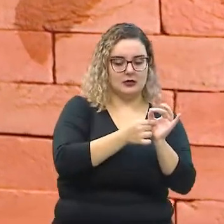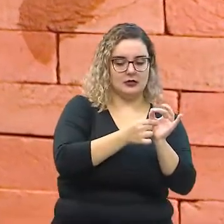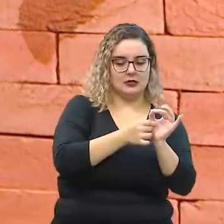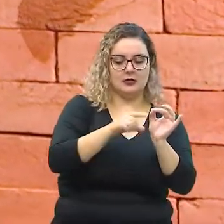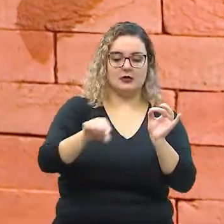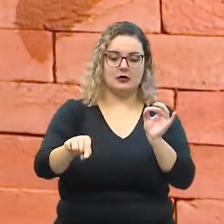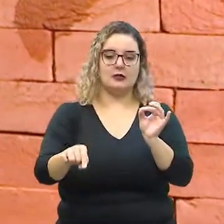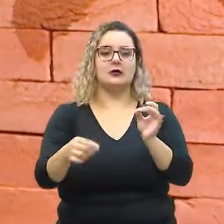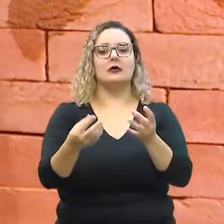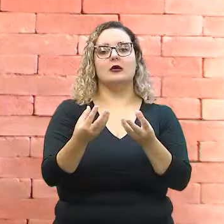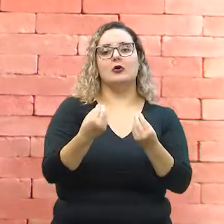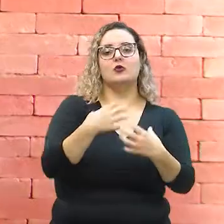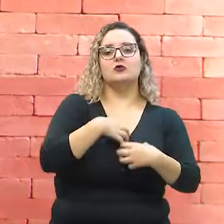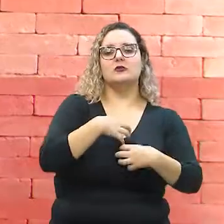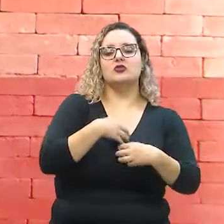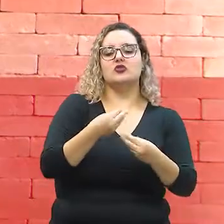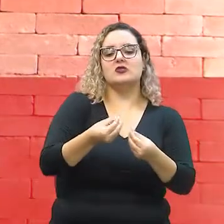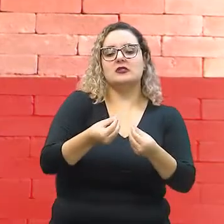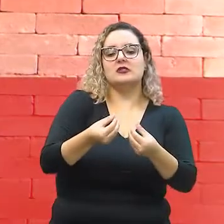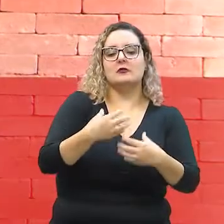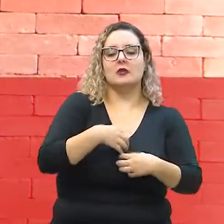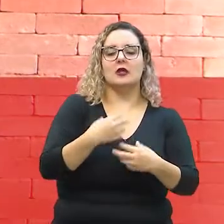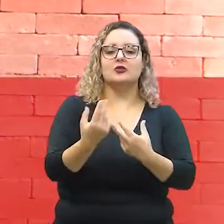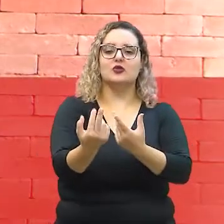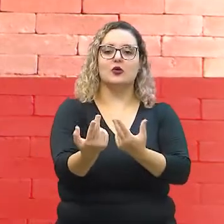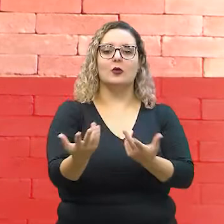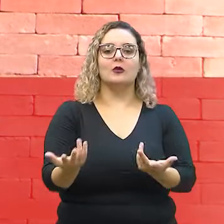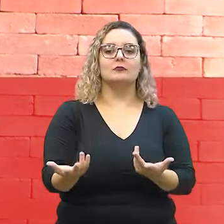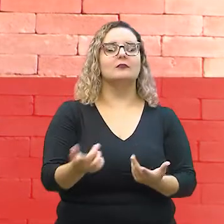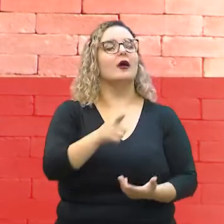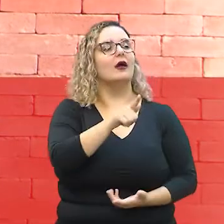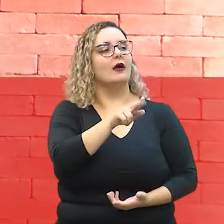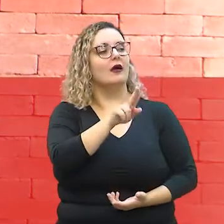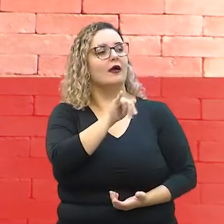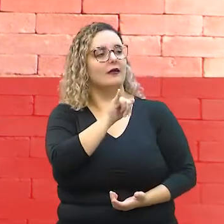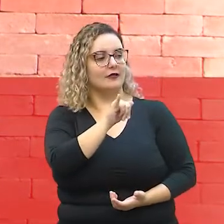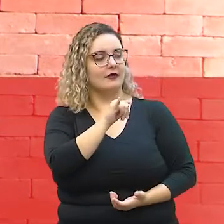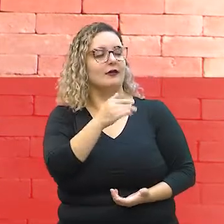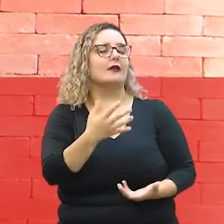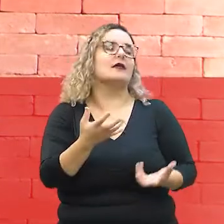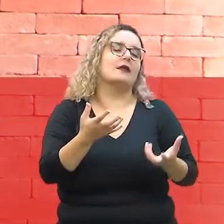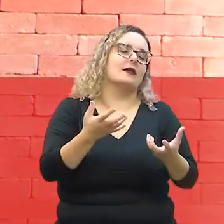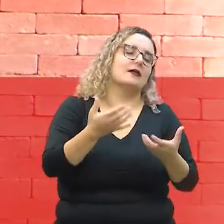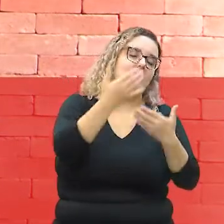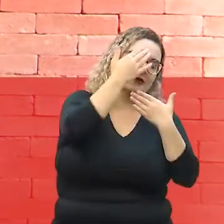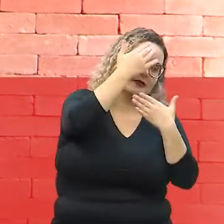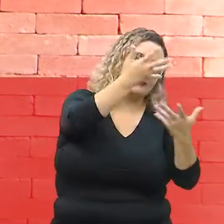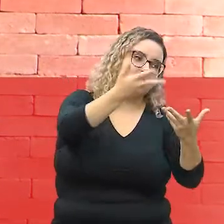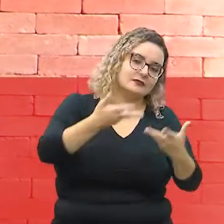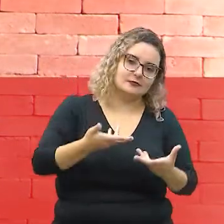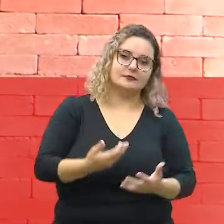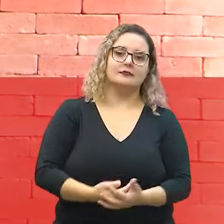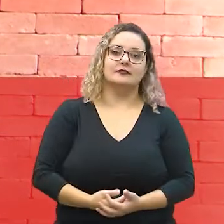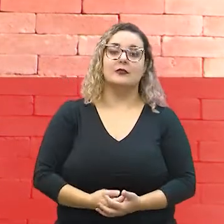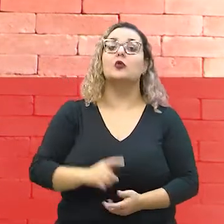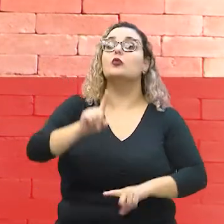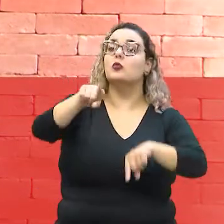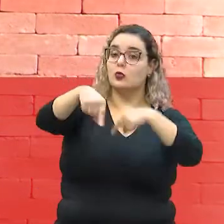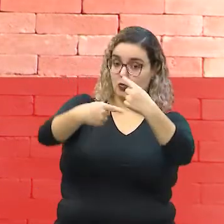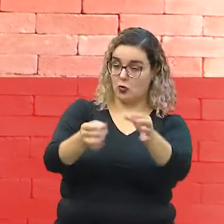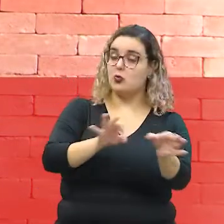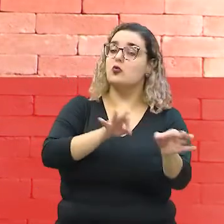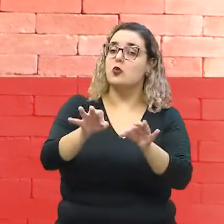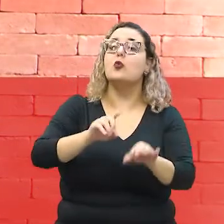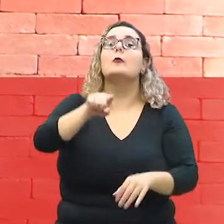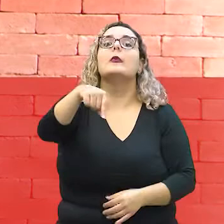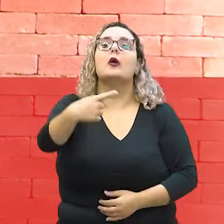mesma sensibilidade. Sensacional essa dica. Ô Gui, eu quero agradecer a participação. Ele vai voltar aqui no próximo programa com uma